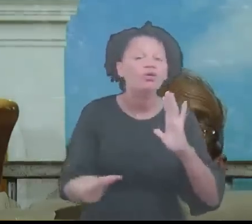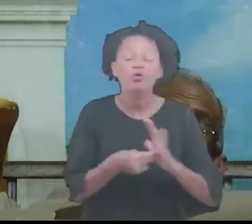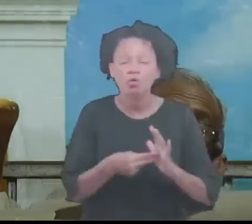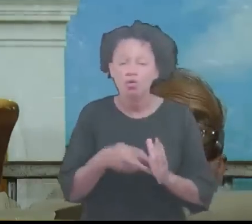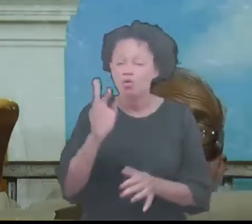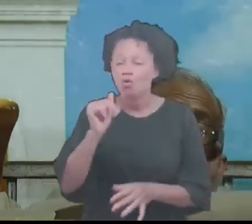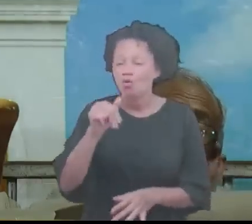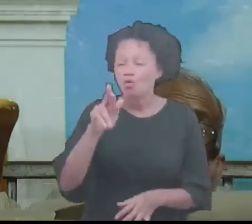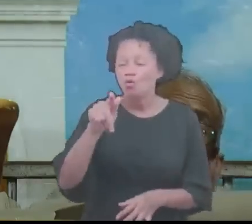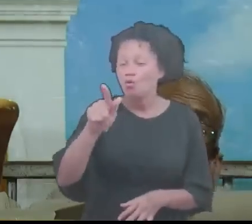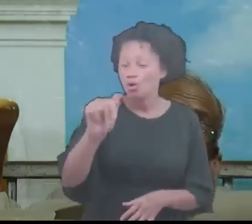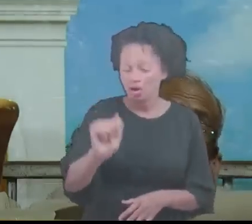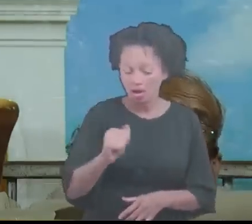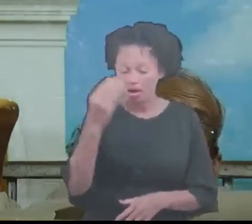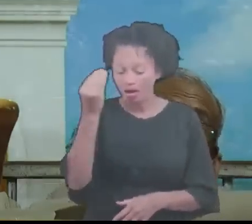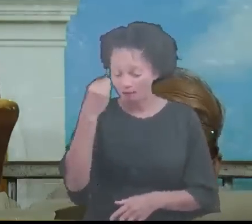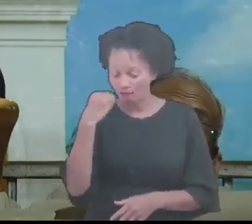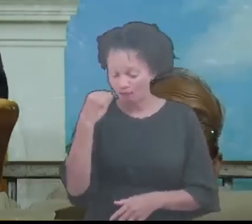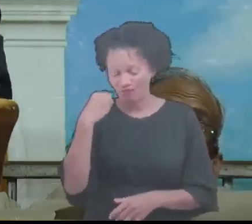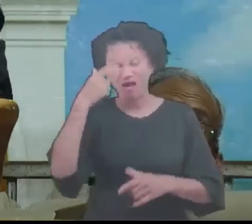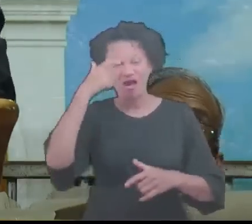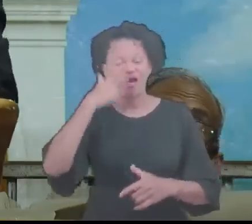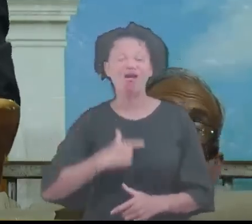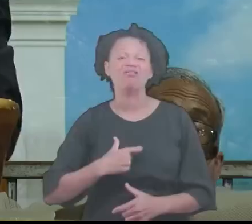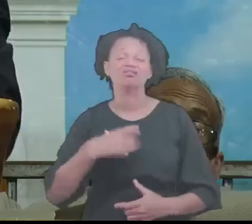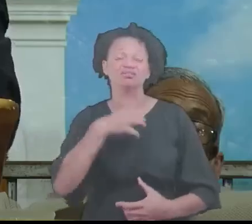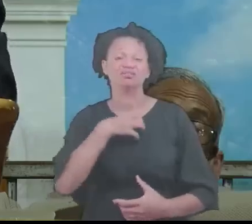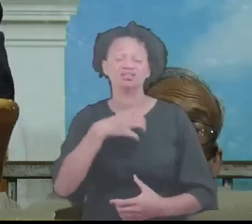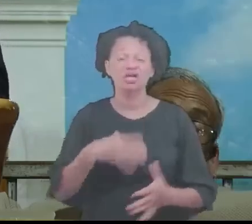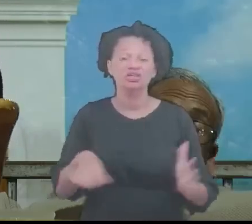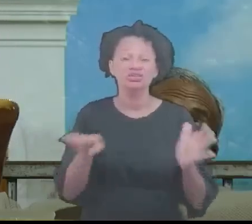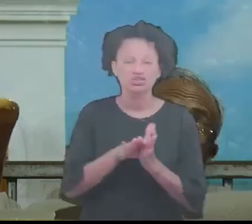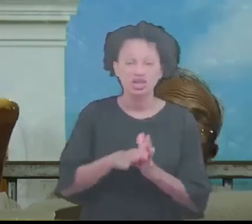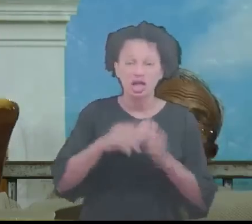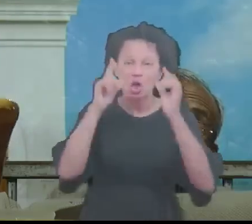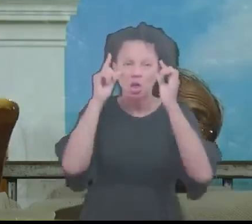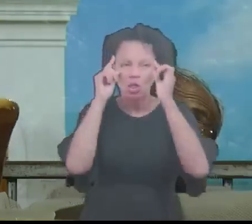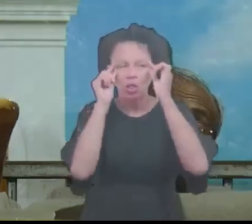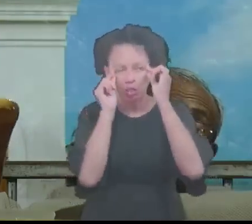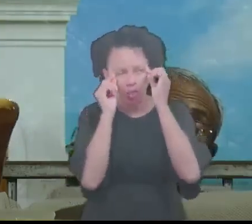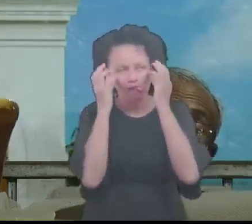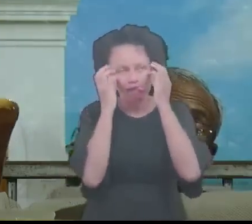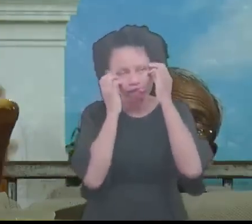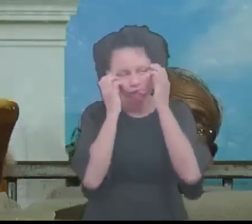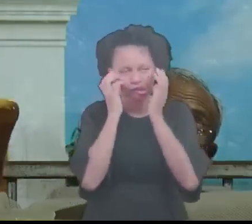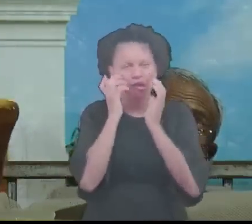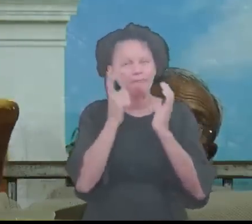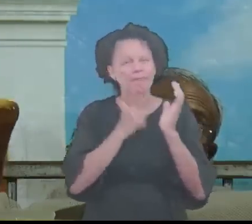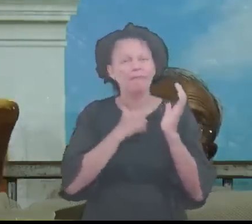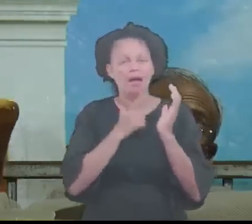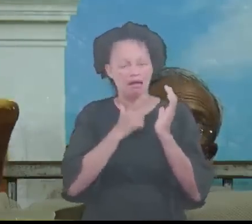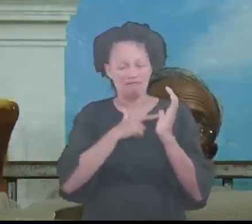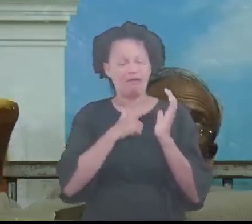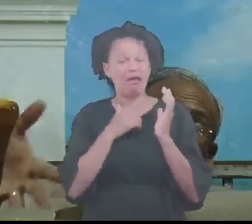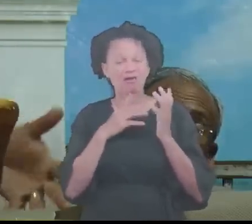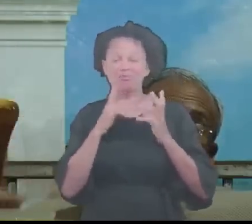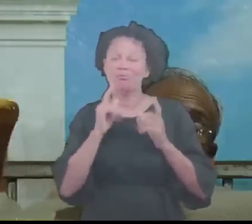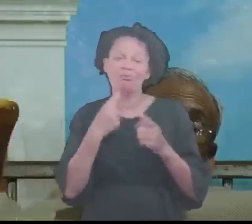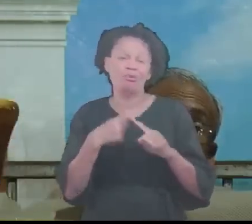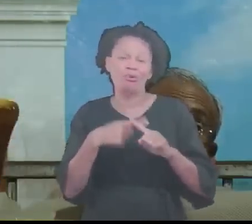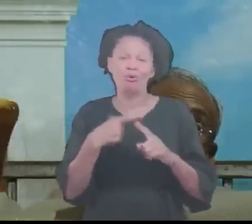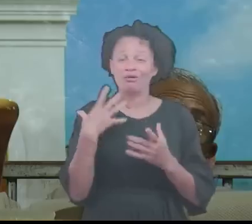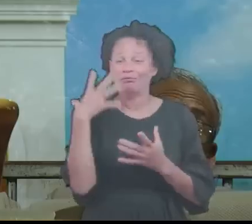suas forças estão acabando. Quando chegam as rugas, a beleza desaparece, o ânimo desaparece, a